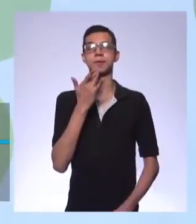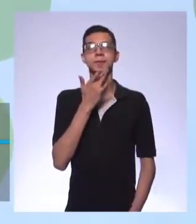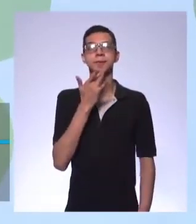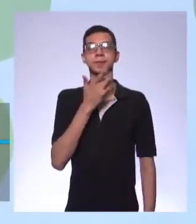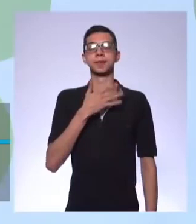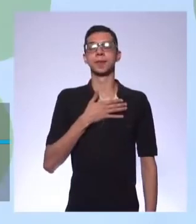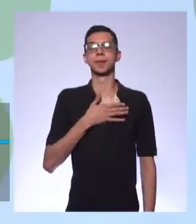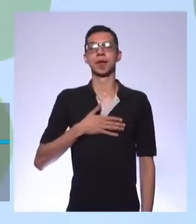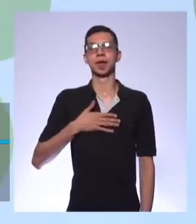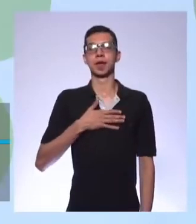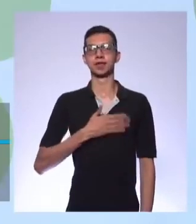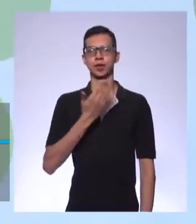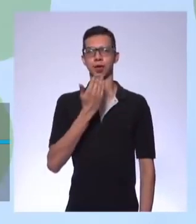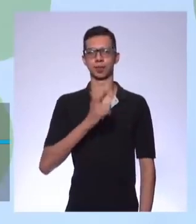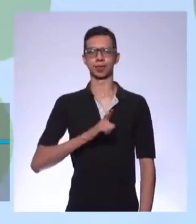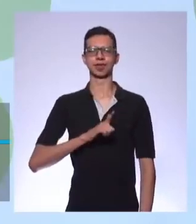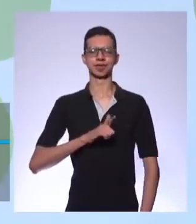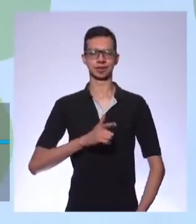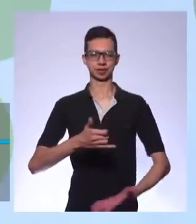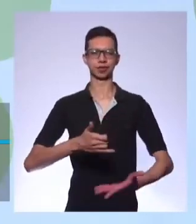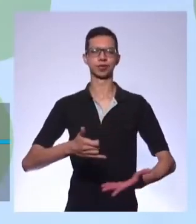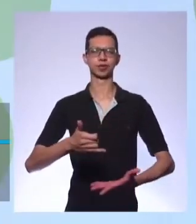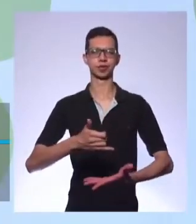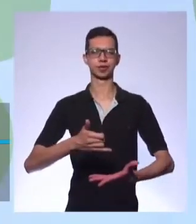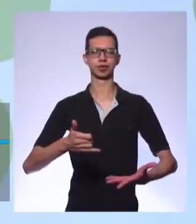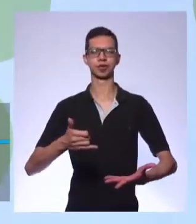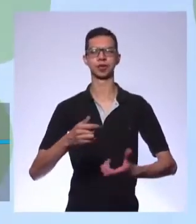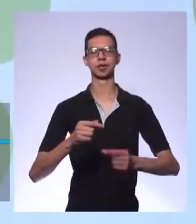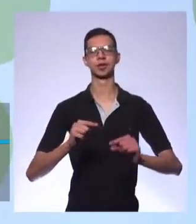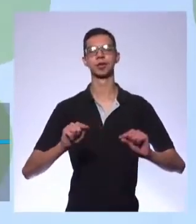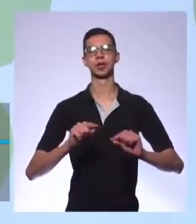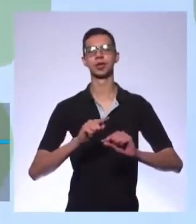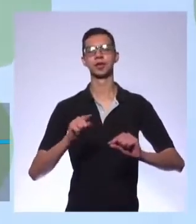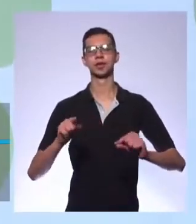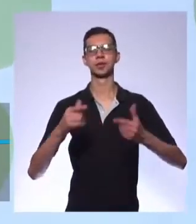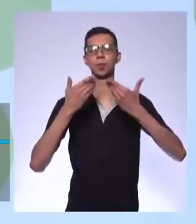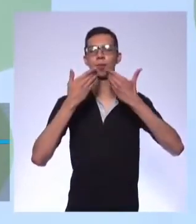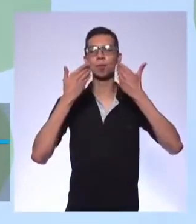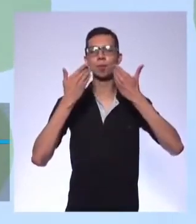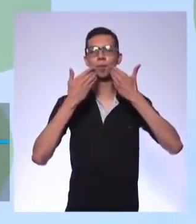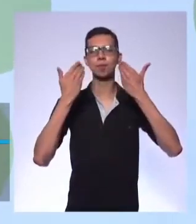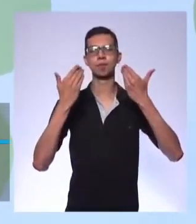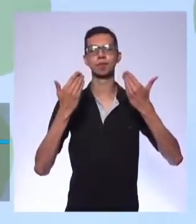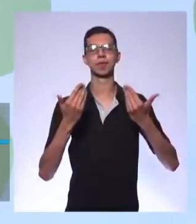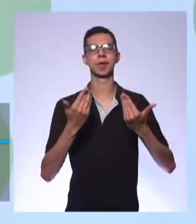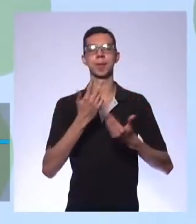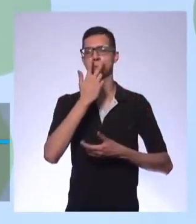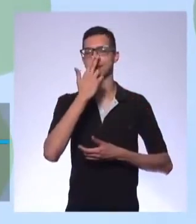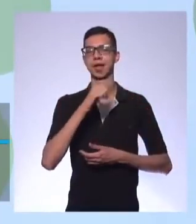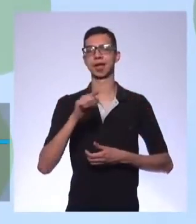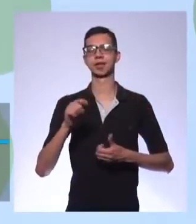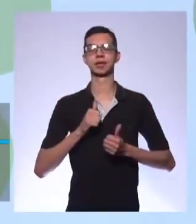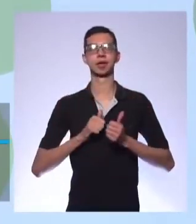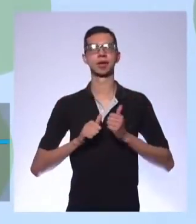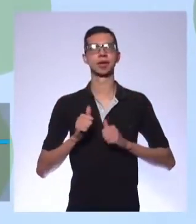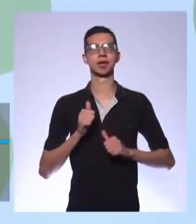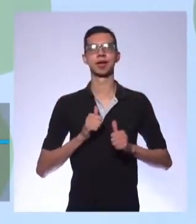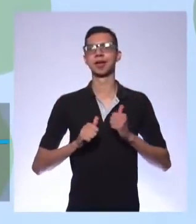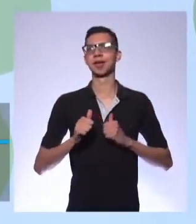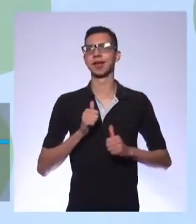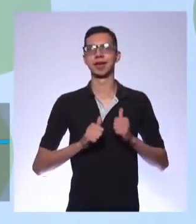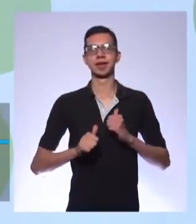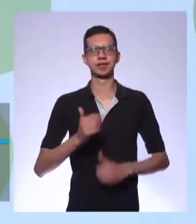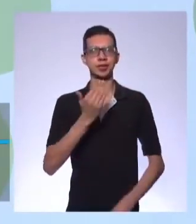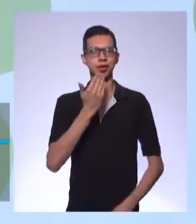têm gordura, elas tendem a nos deixar mais ansiosos pela comida e tudo mais.